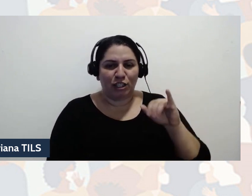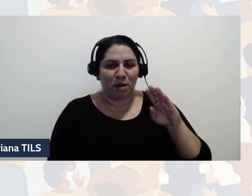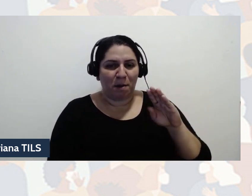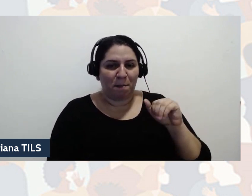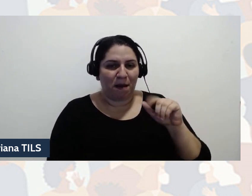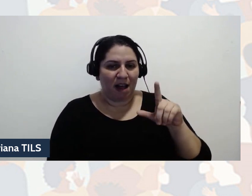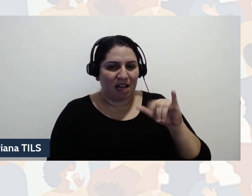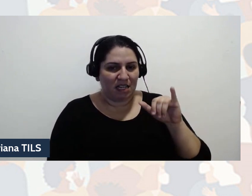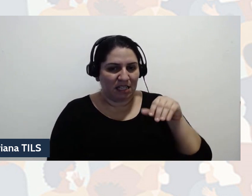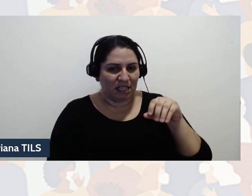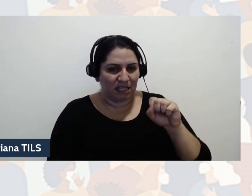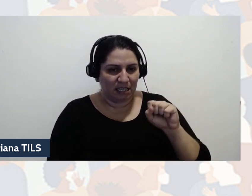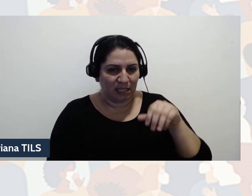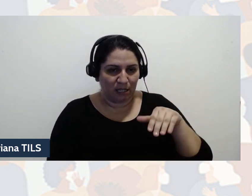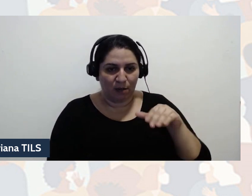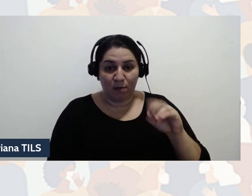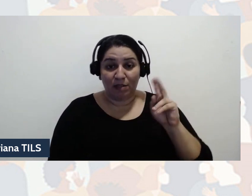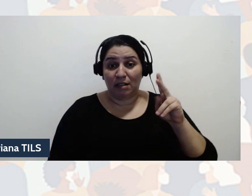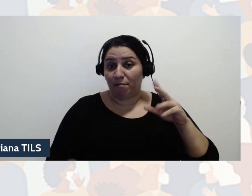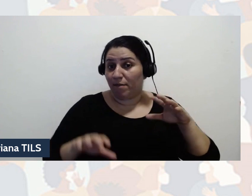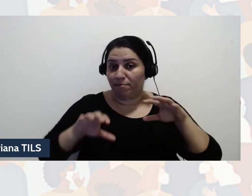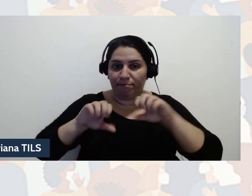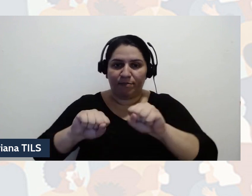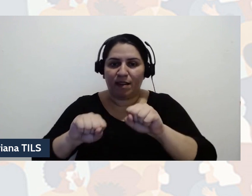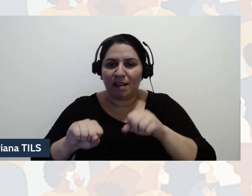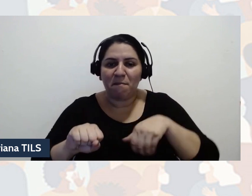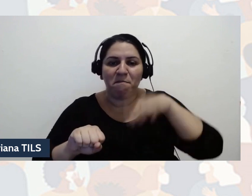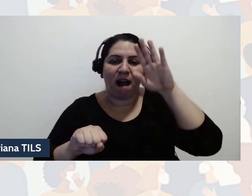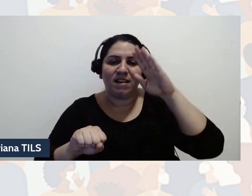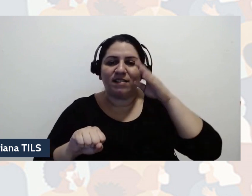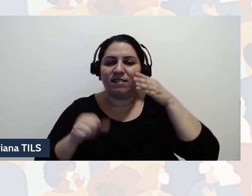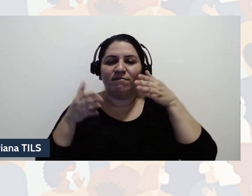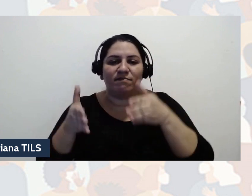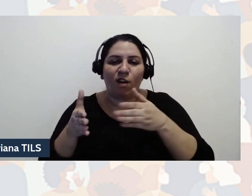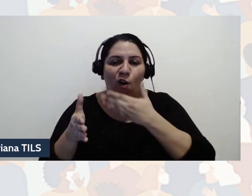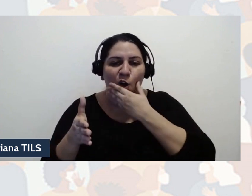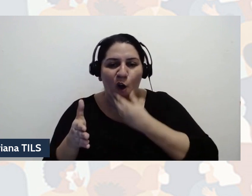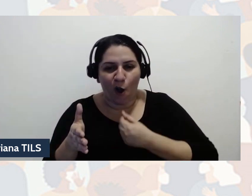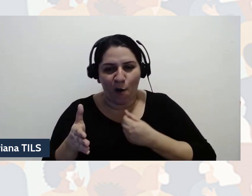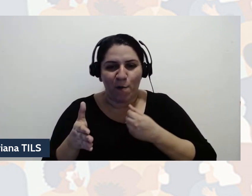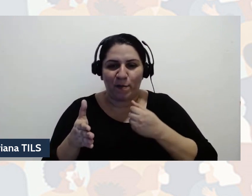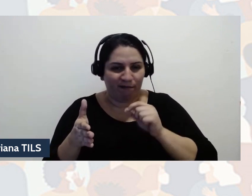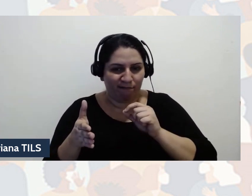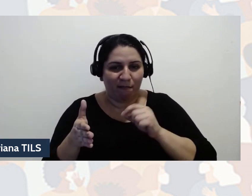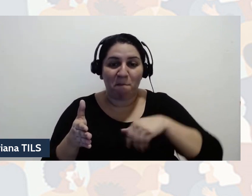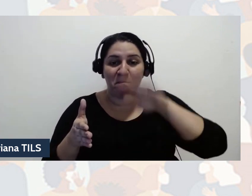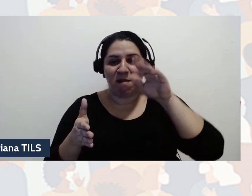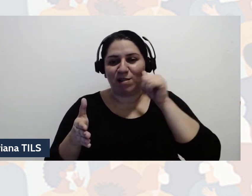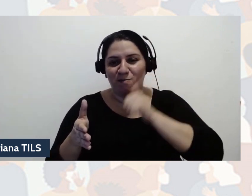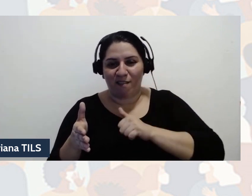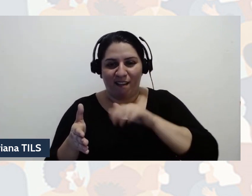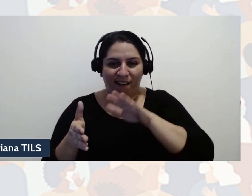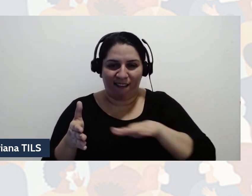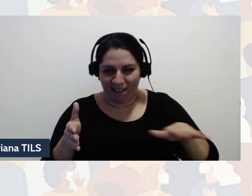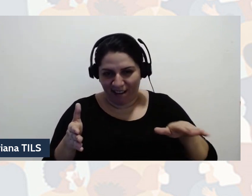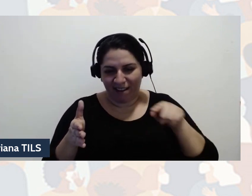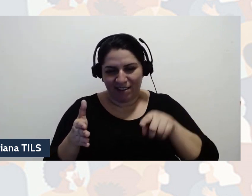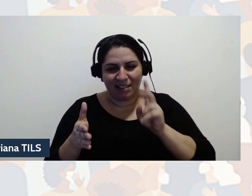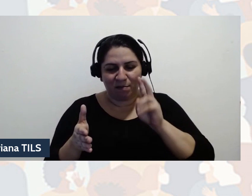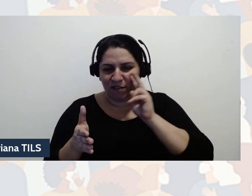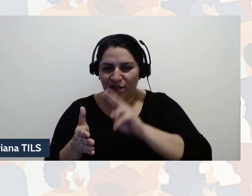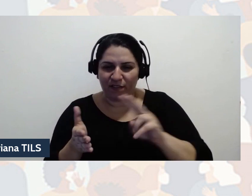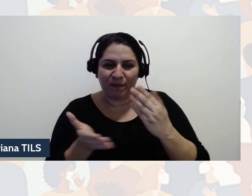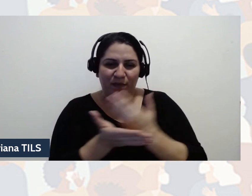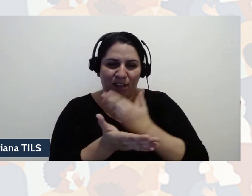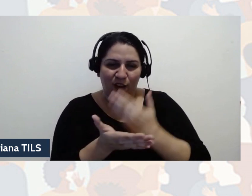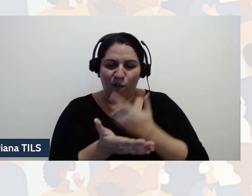e crianças costumam ser as principais vítimas nessa literatura. No romance A Estrada, de Cormac McCarthy, que é